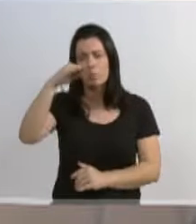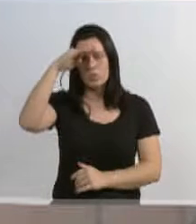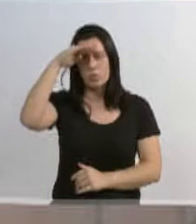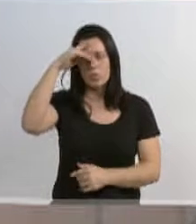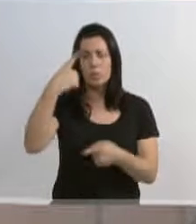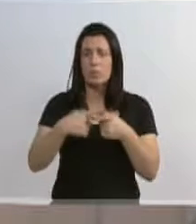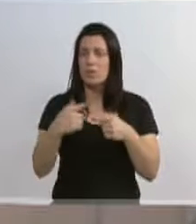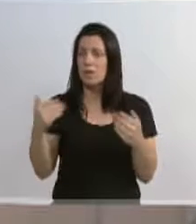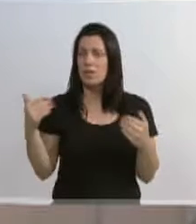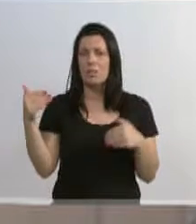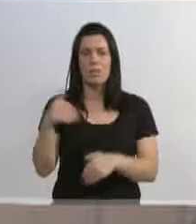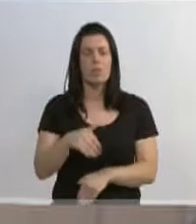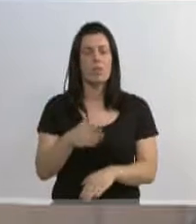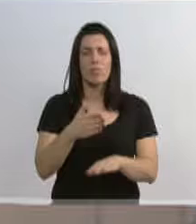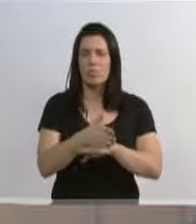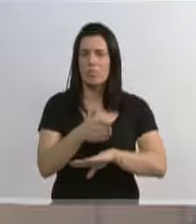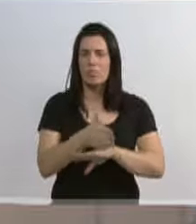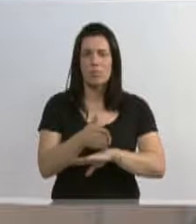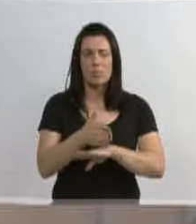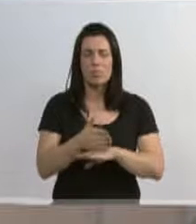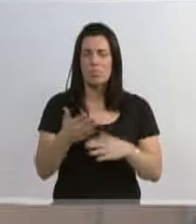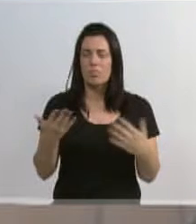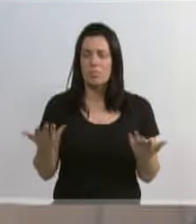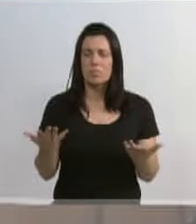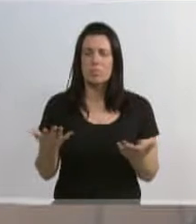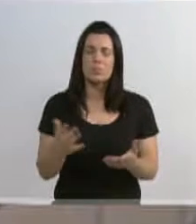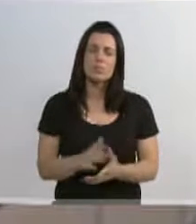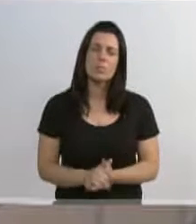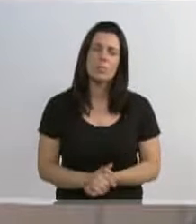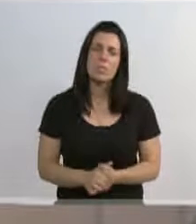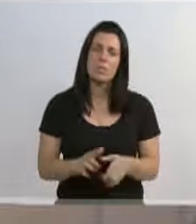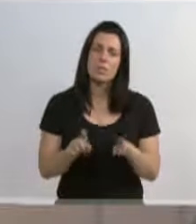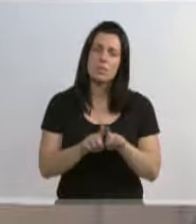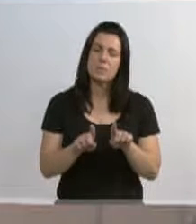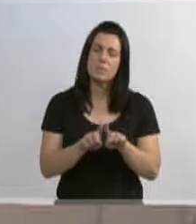ele não está em plenário, projeto 7.381, e